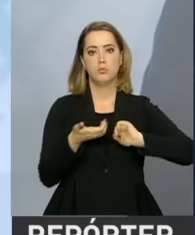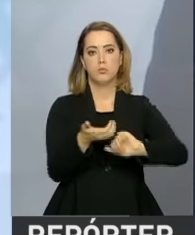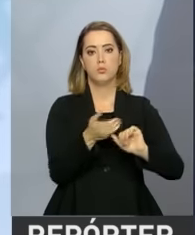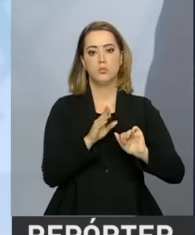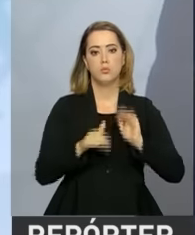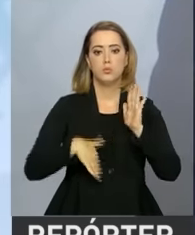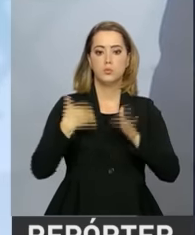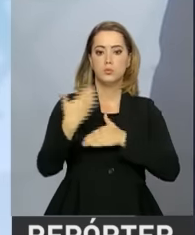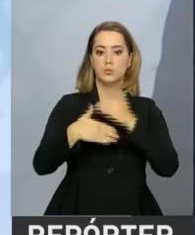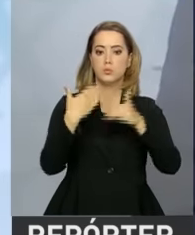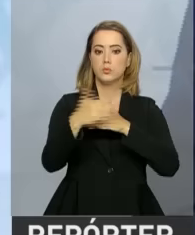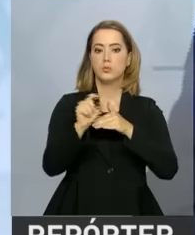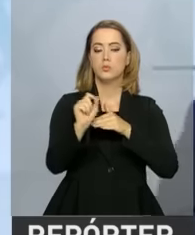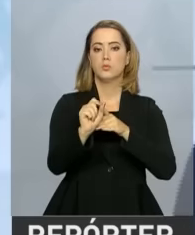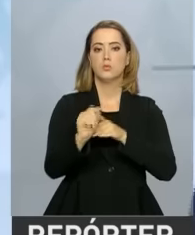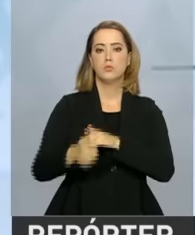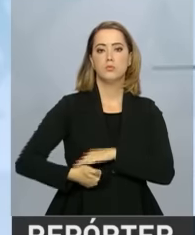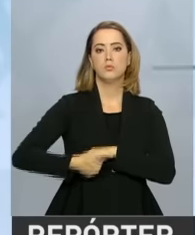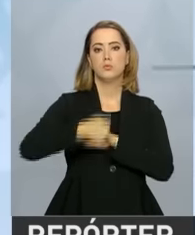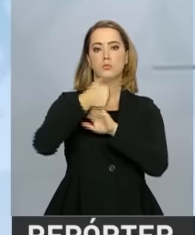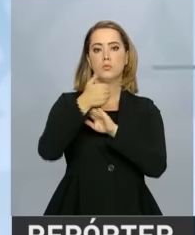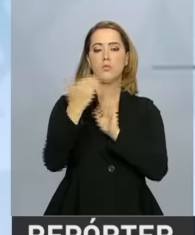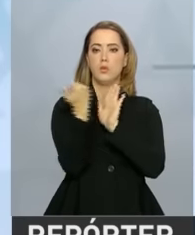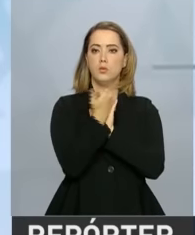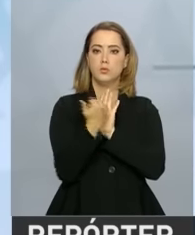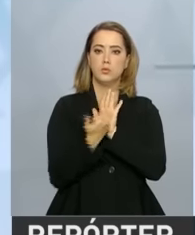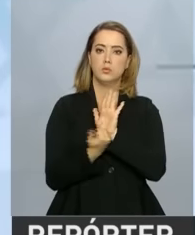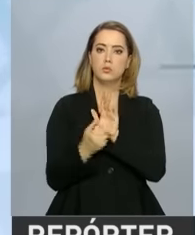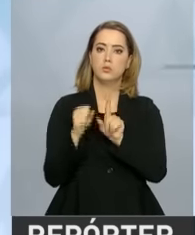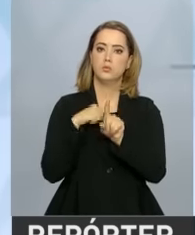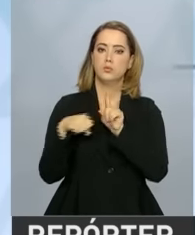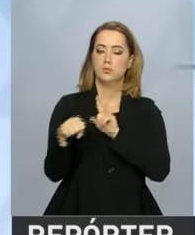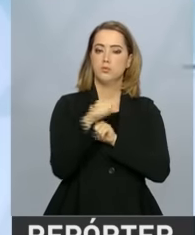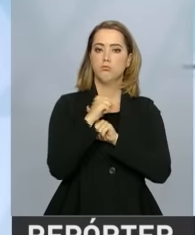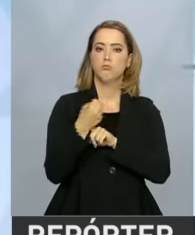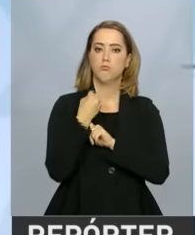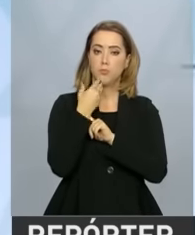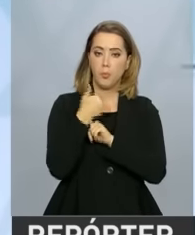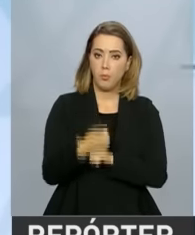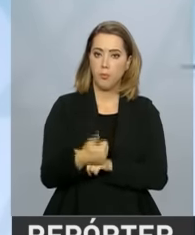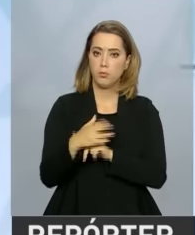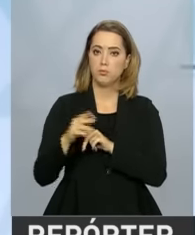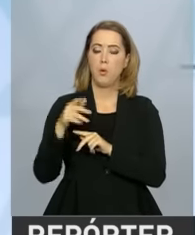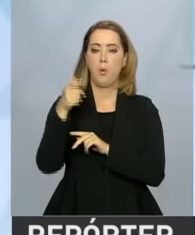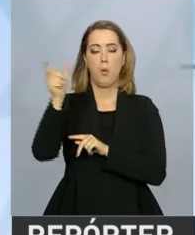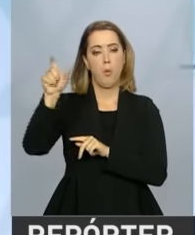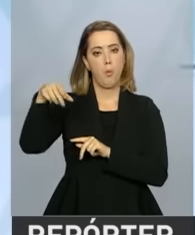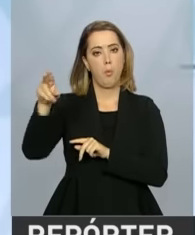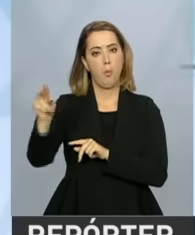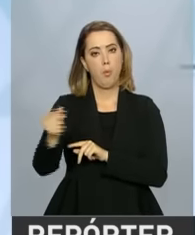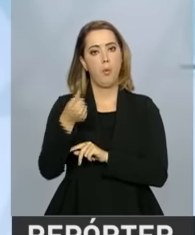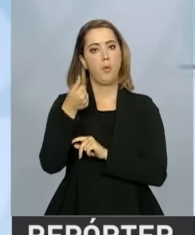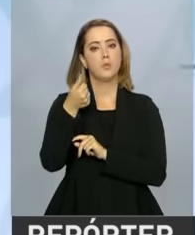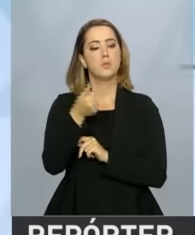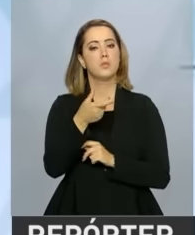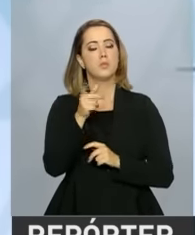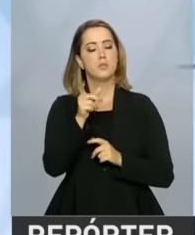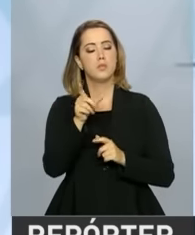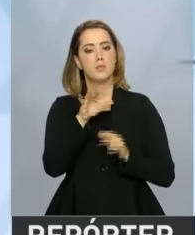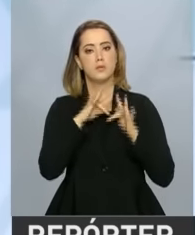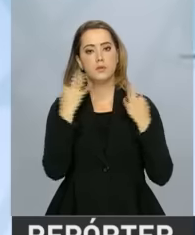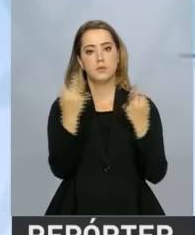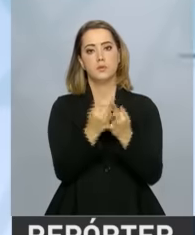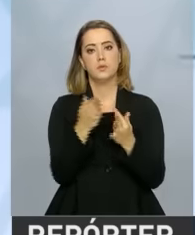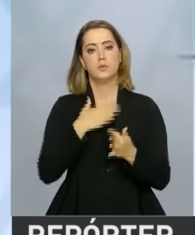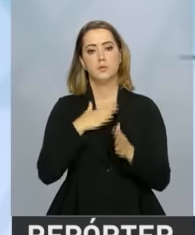a manutenção e aprimoramento de programas sociais que dão certo, como Bolsa Família e Minha Casa Minha Vida, para evitar